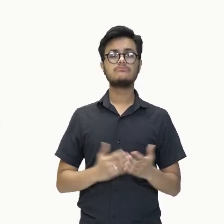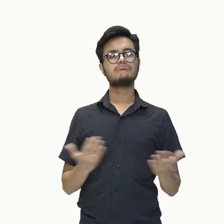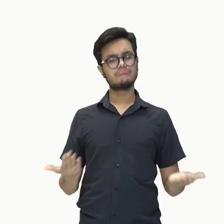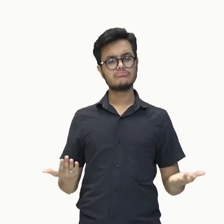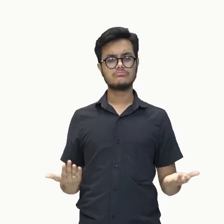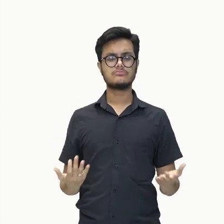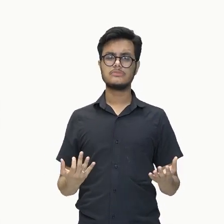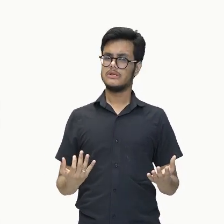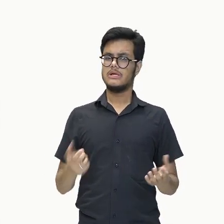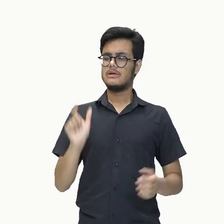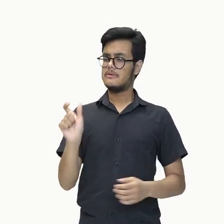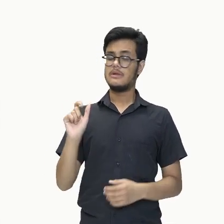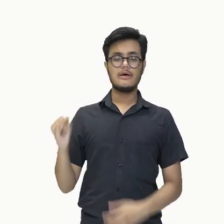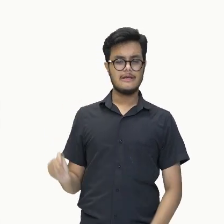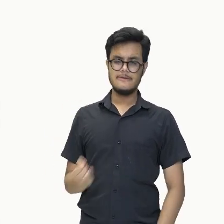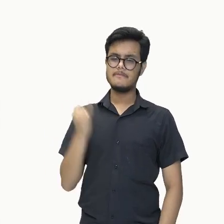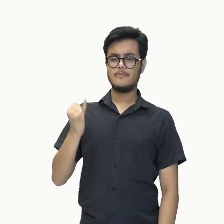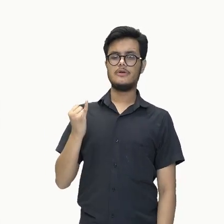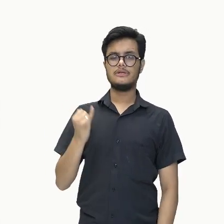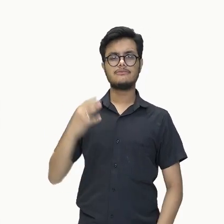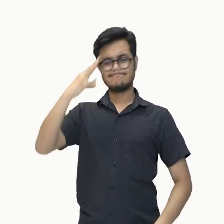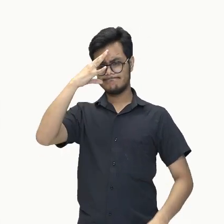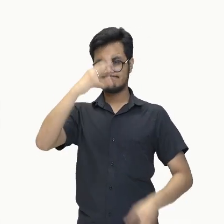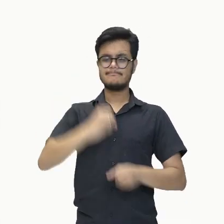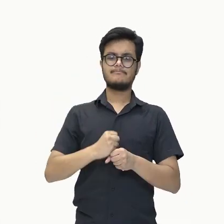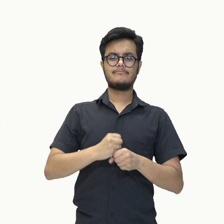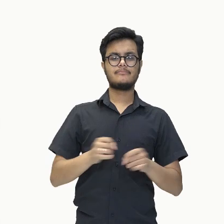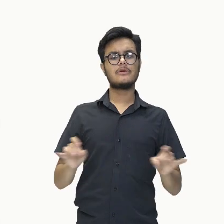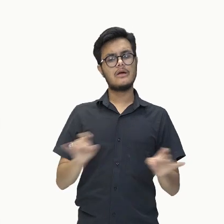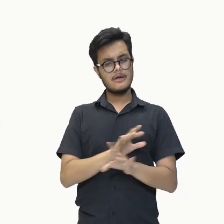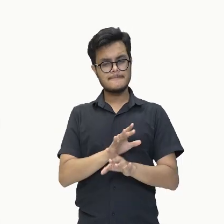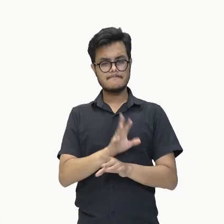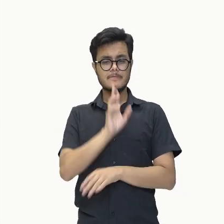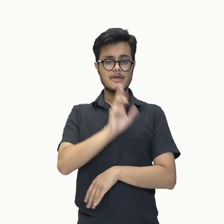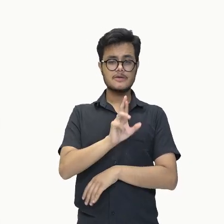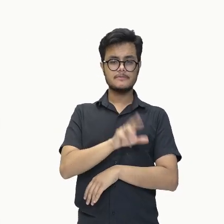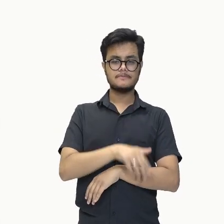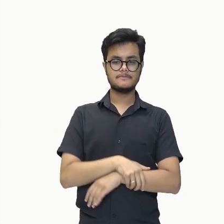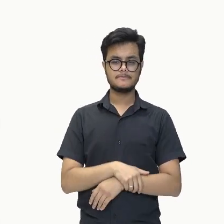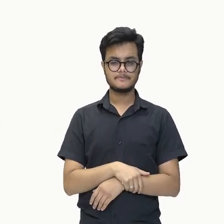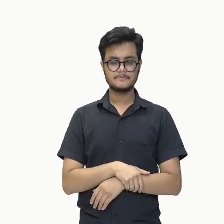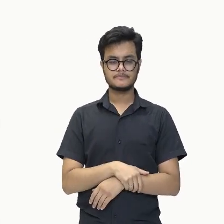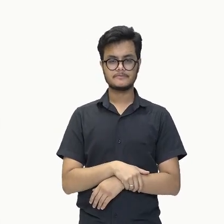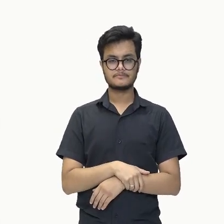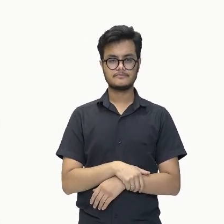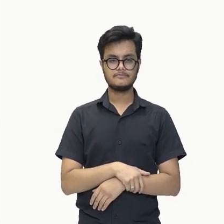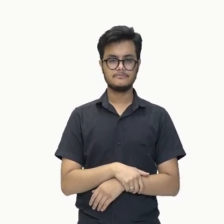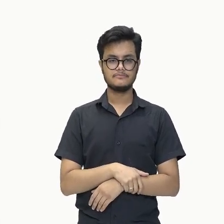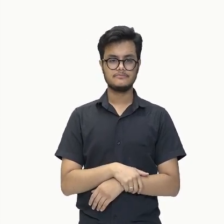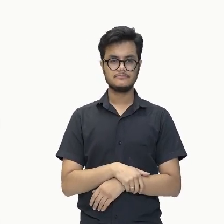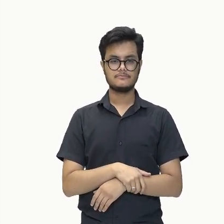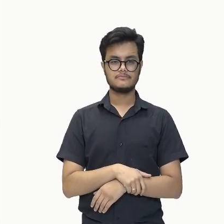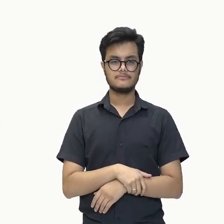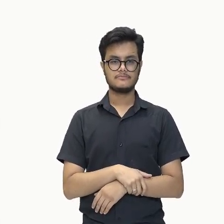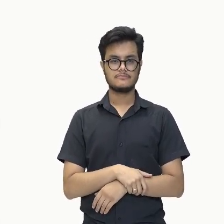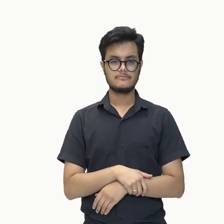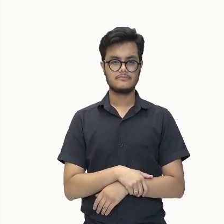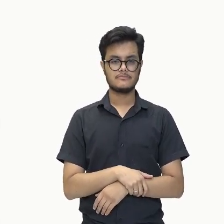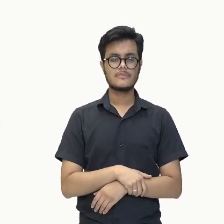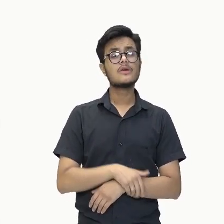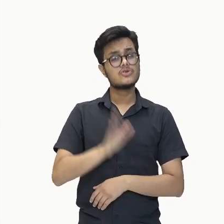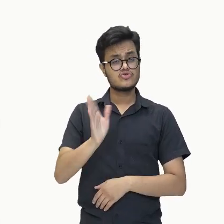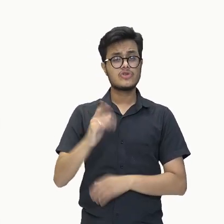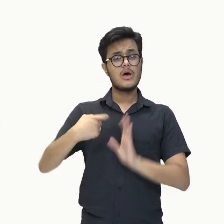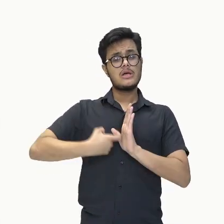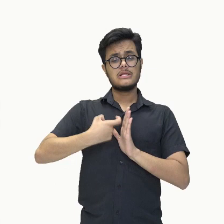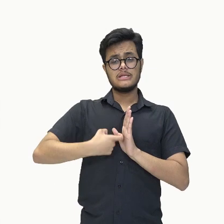ser fundamentais para o desenvolvimento da questão. Então nós observamos aqui que já temos uma taxa